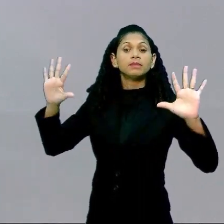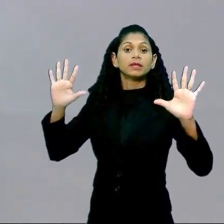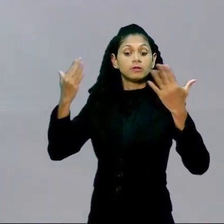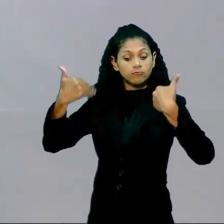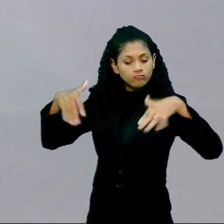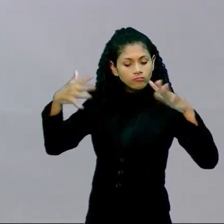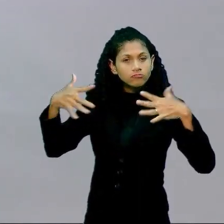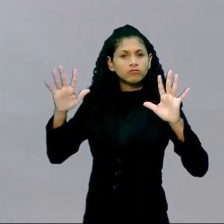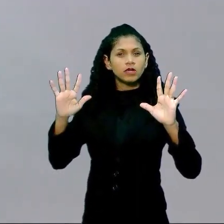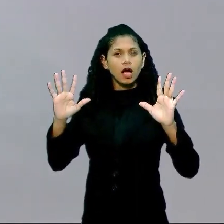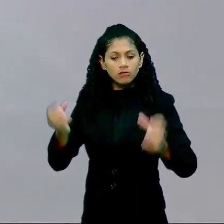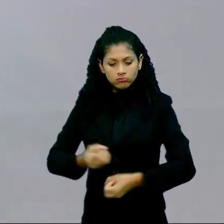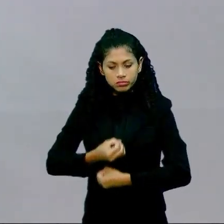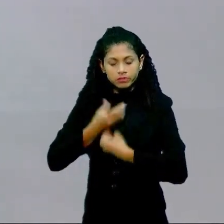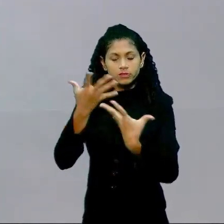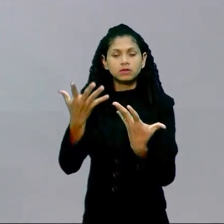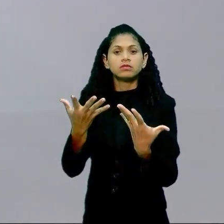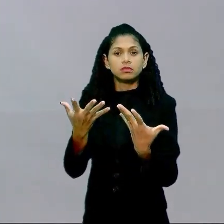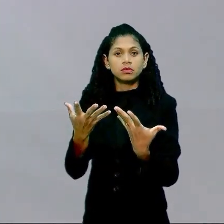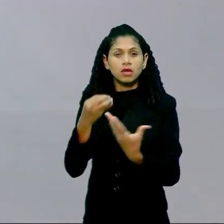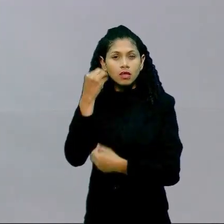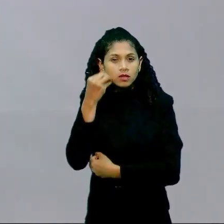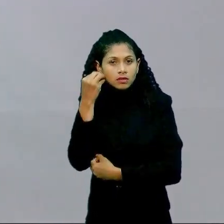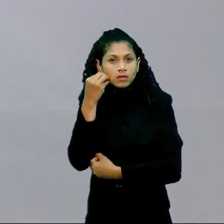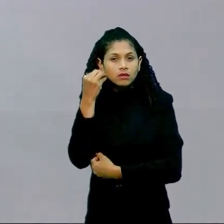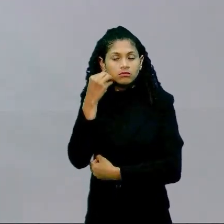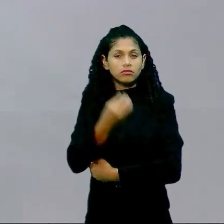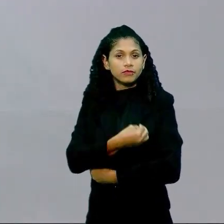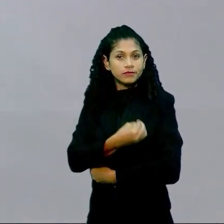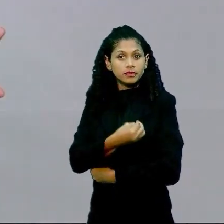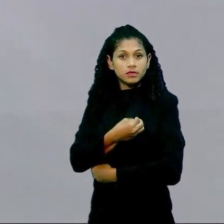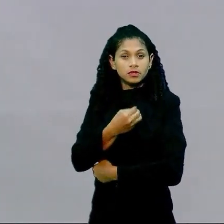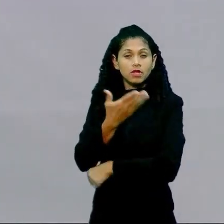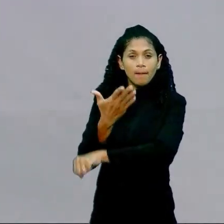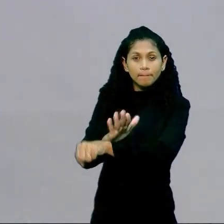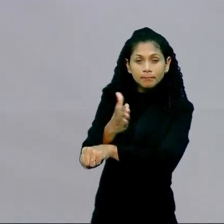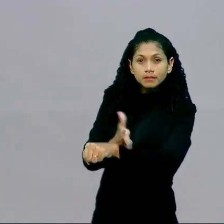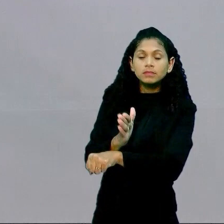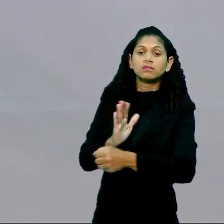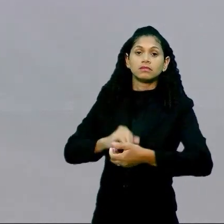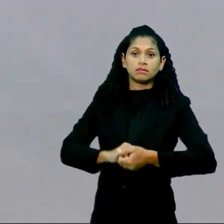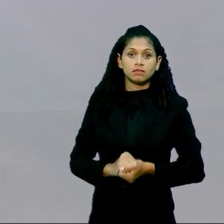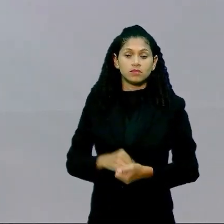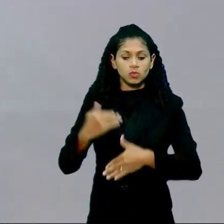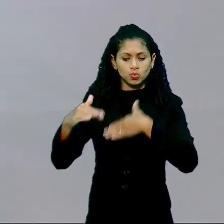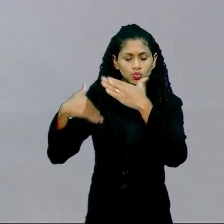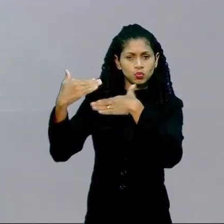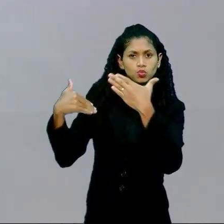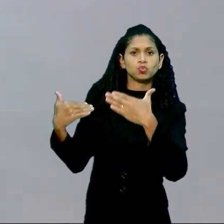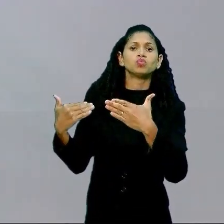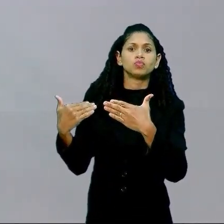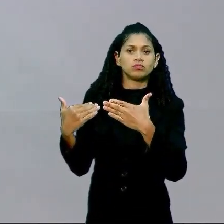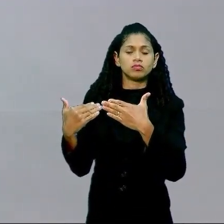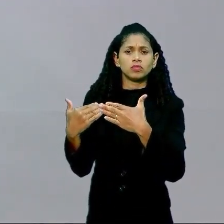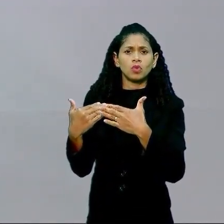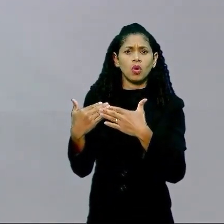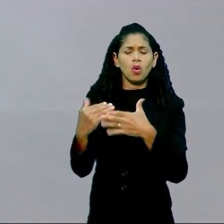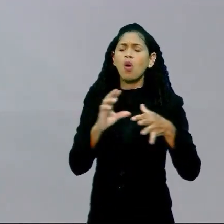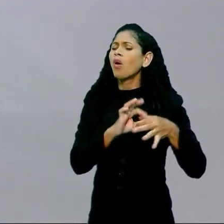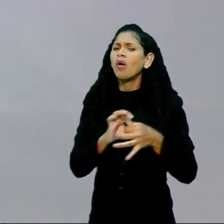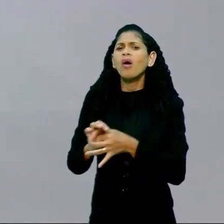liberdade para quê? Para se expressar, para experienciar, para vivenciar práticas. Práticas que a gente consome, desenvolve em que